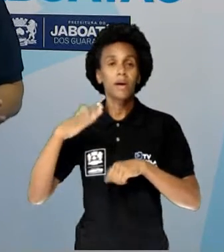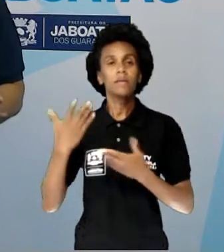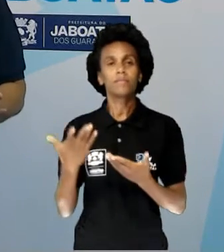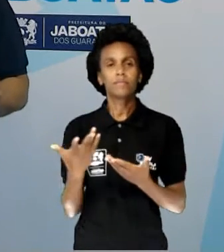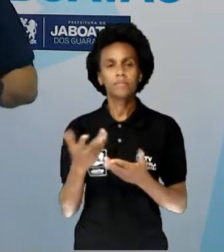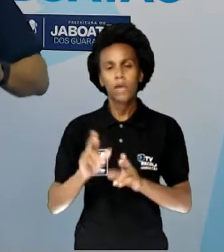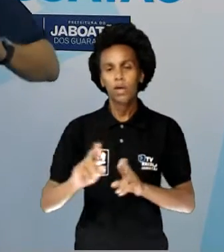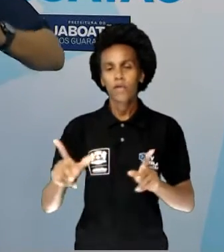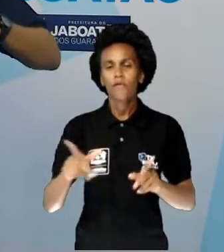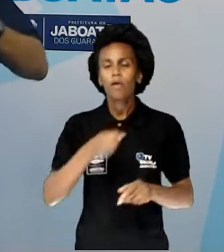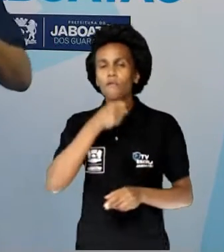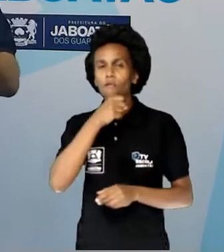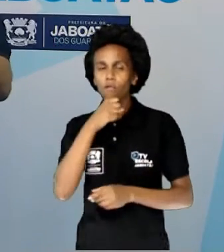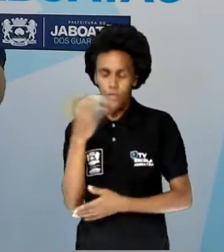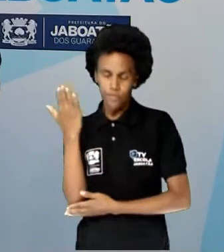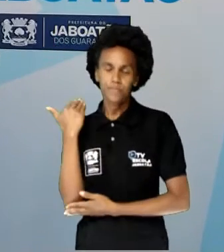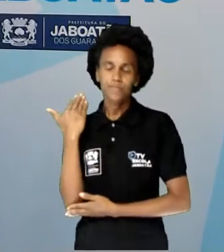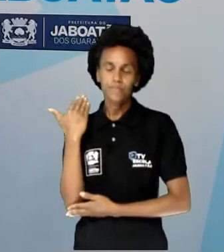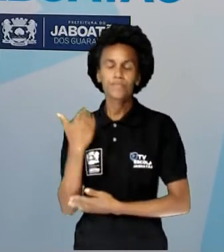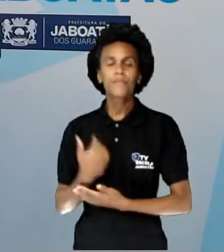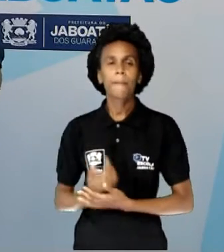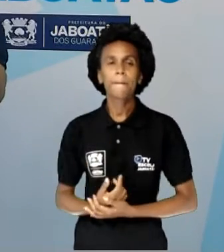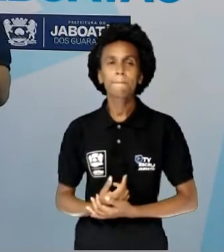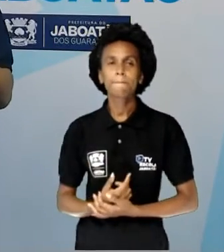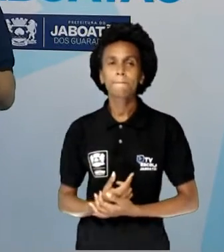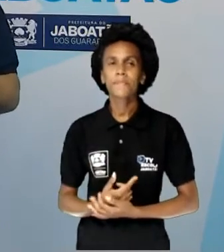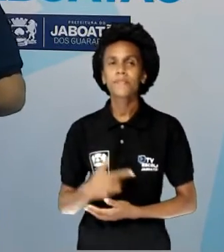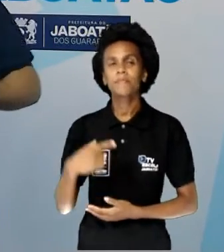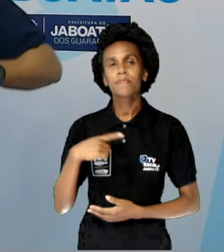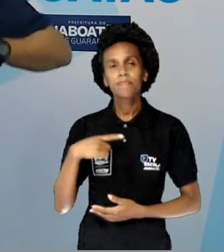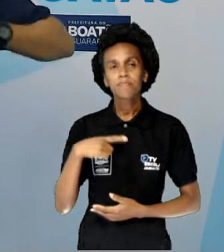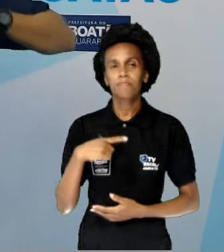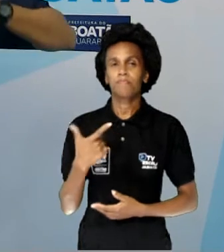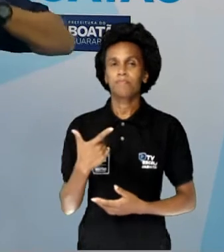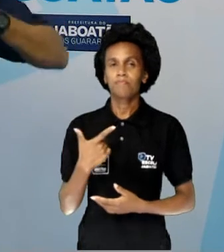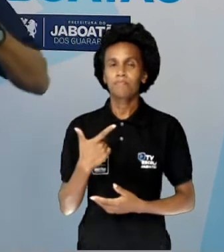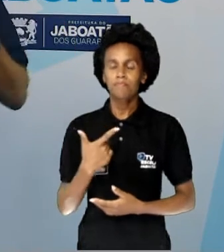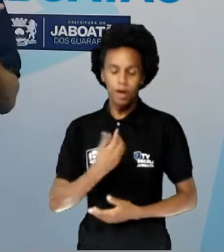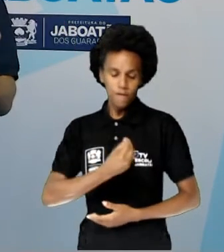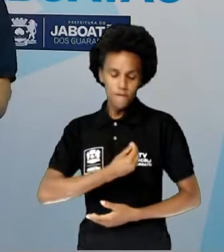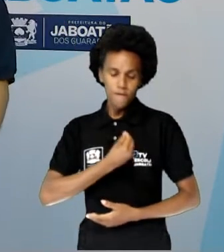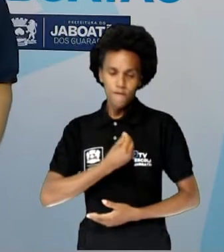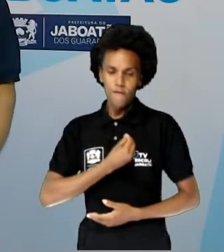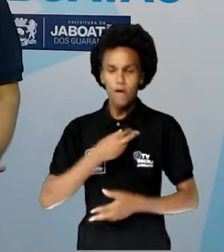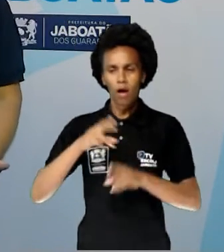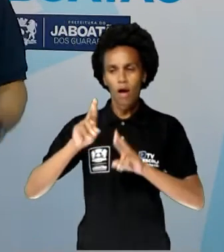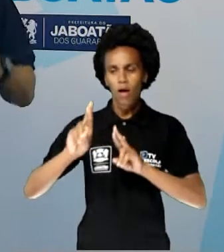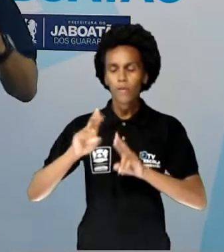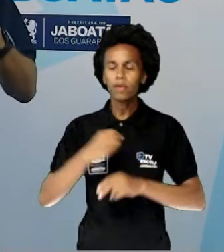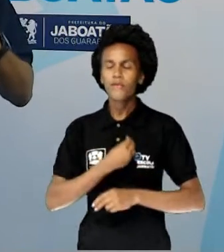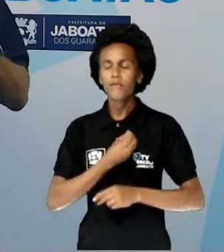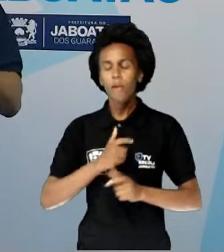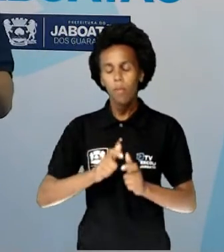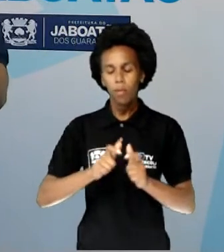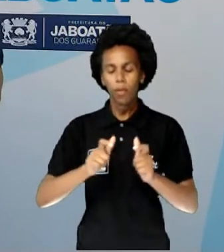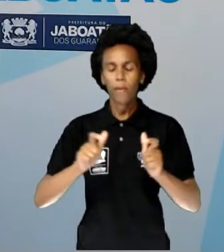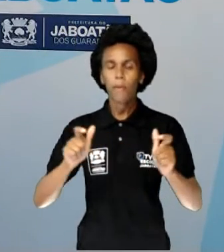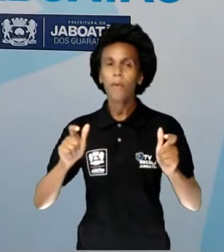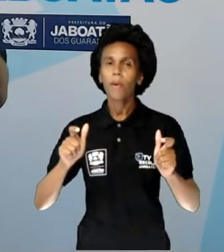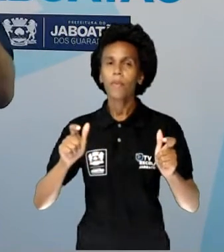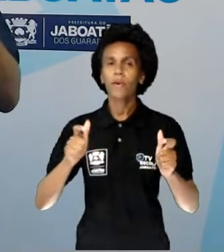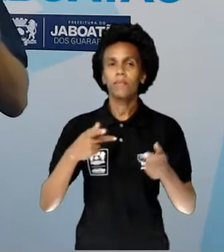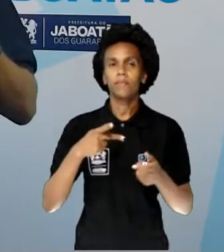passado. Então, a expectativa de vida aumentando, a população envelhecendo e o número